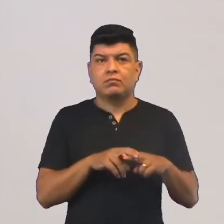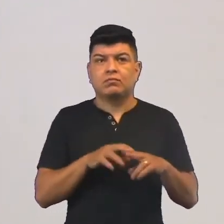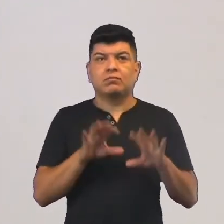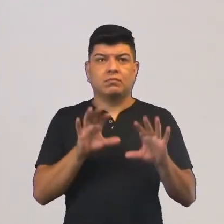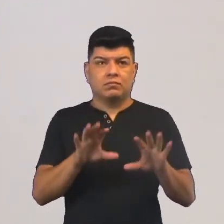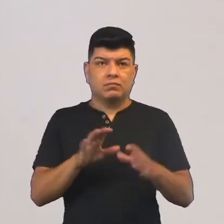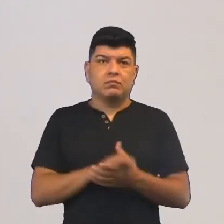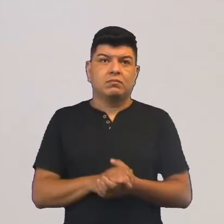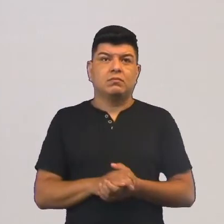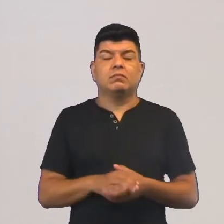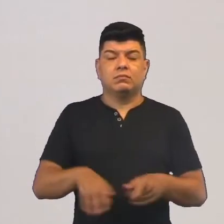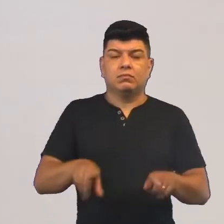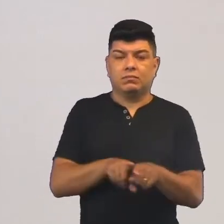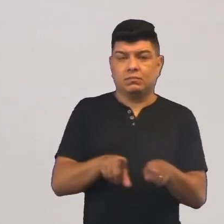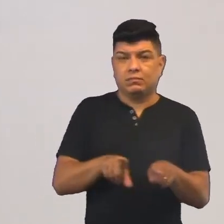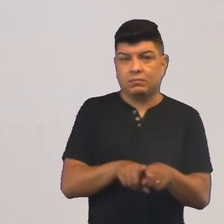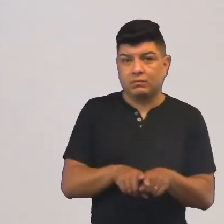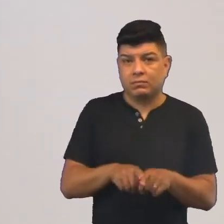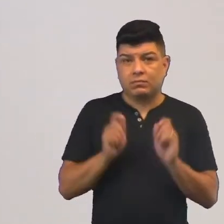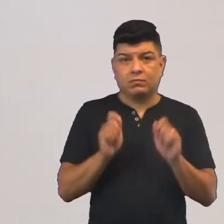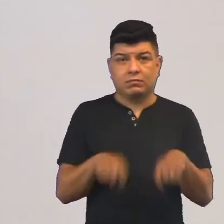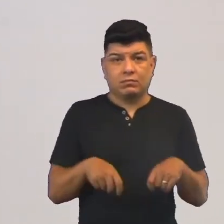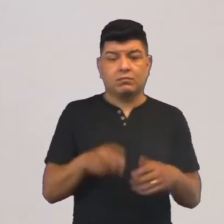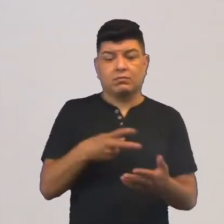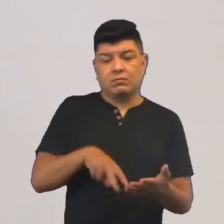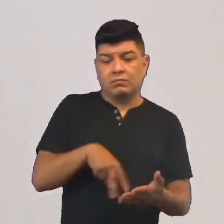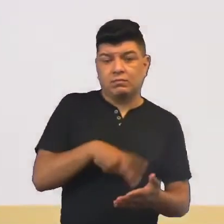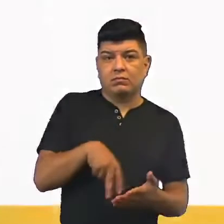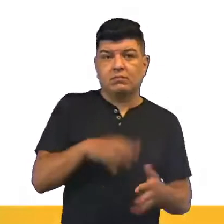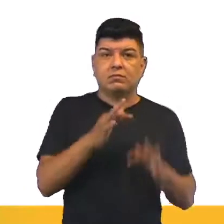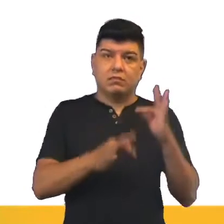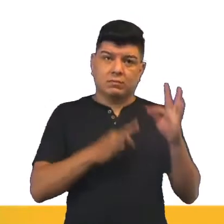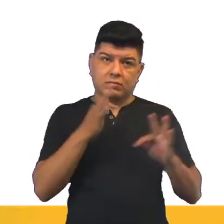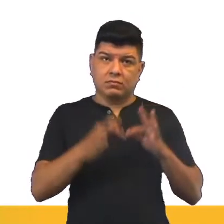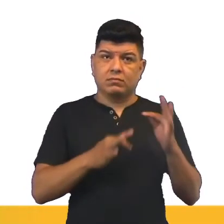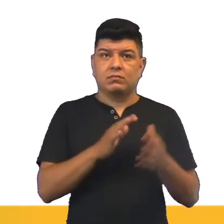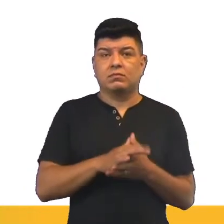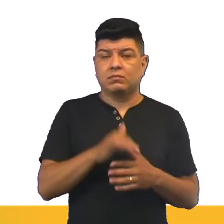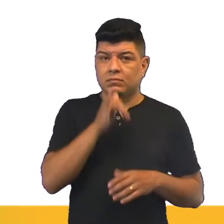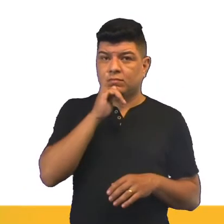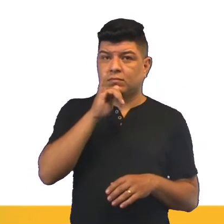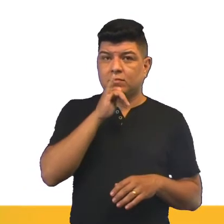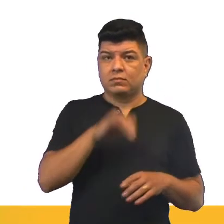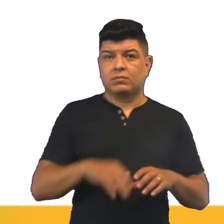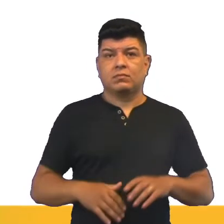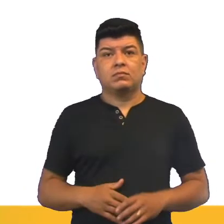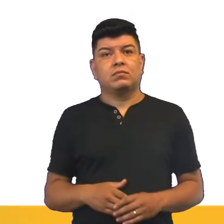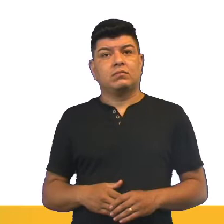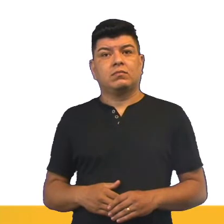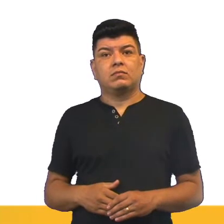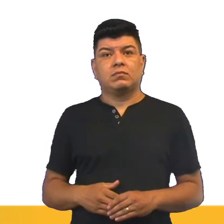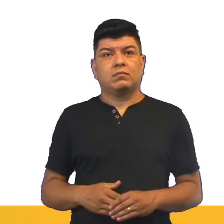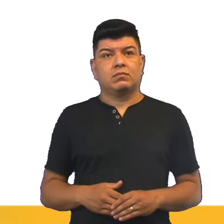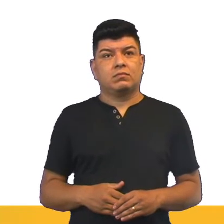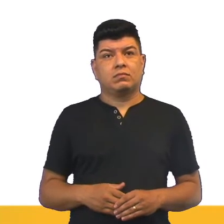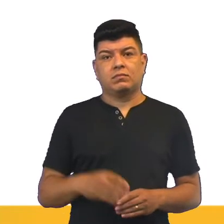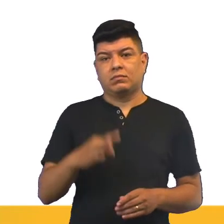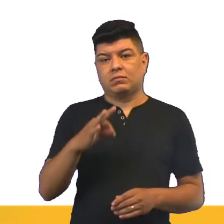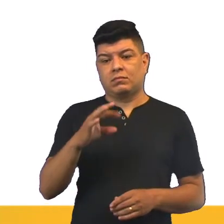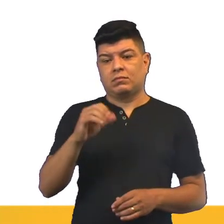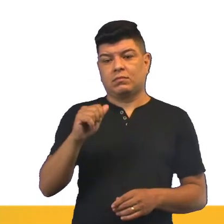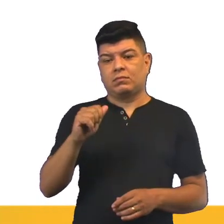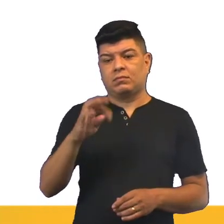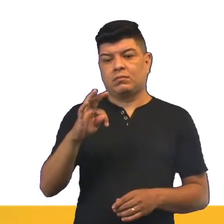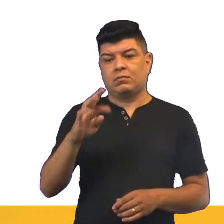esta razão, ela também pode ser uma dança folclórica, tá? Como, por exemplo, olha só, a tarantela